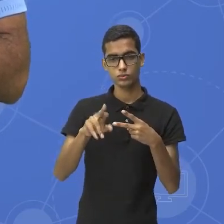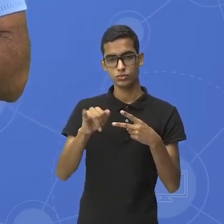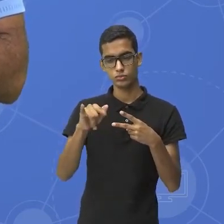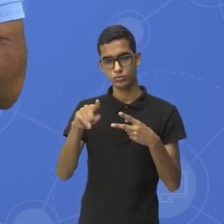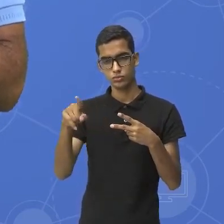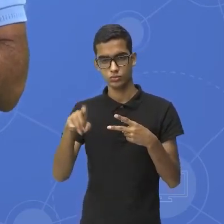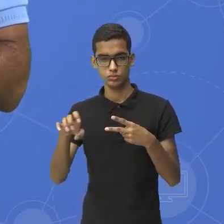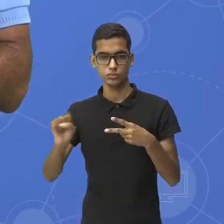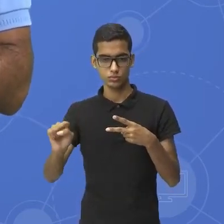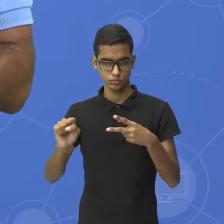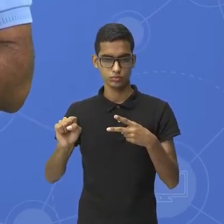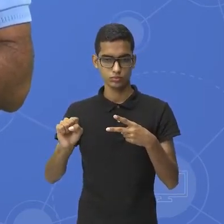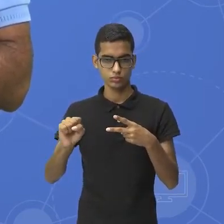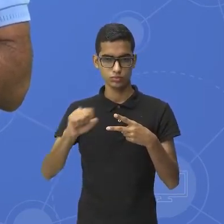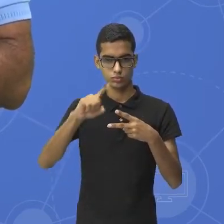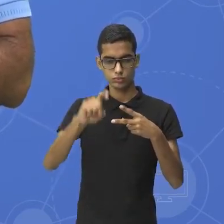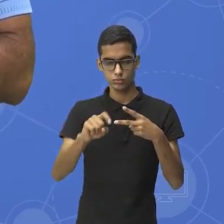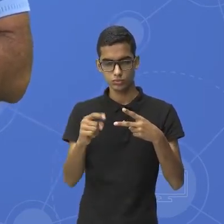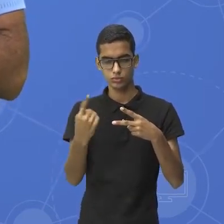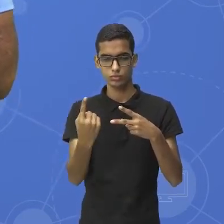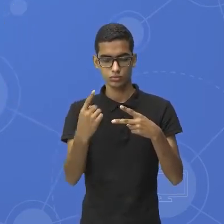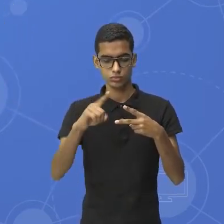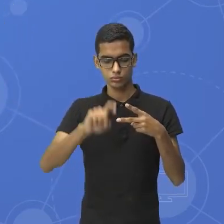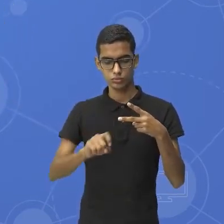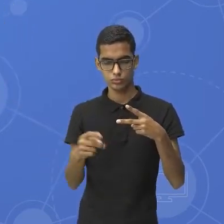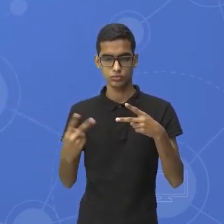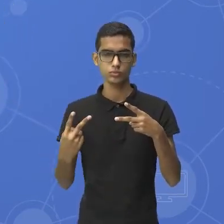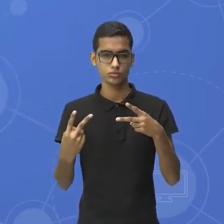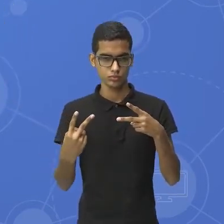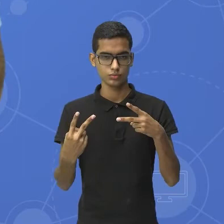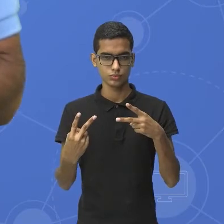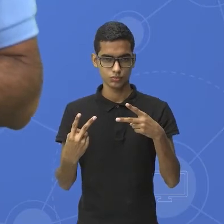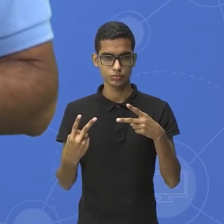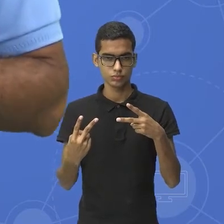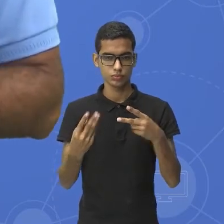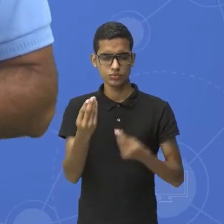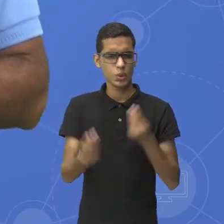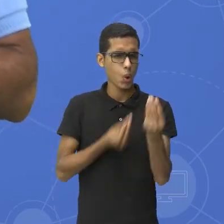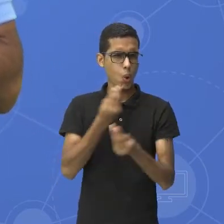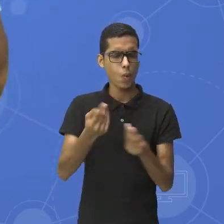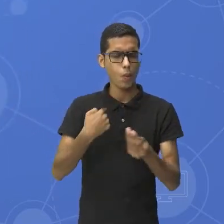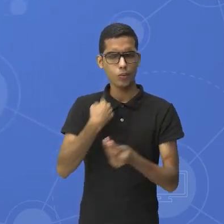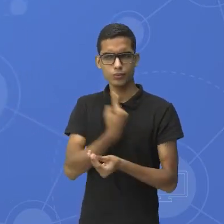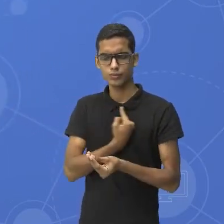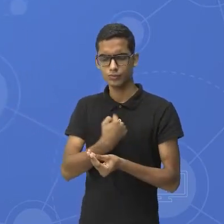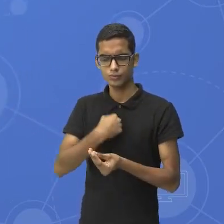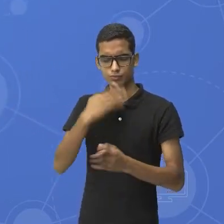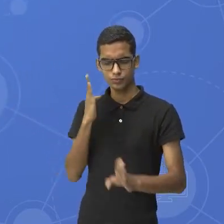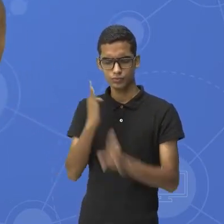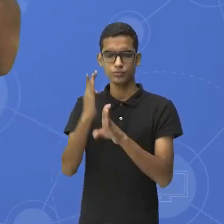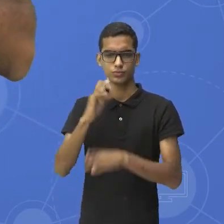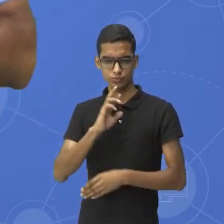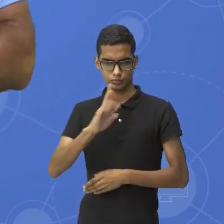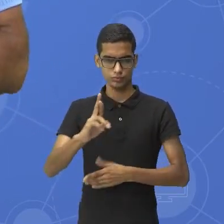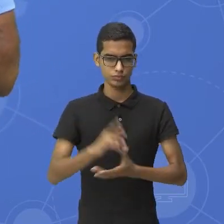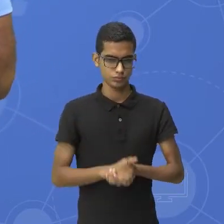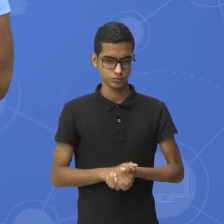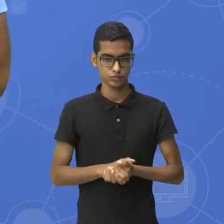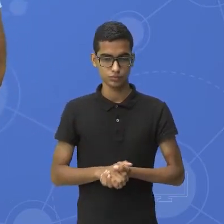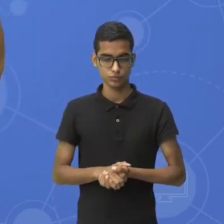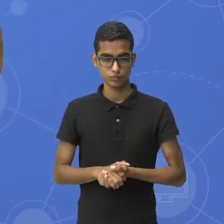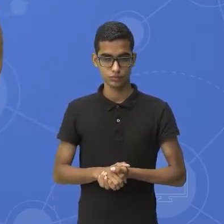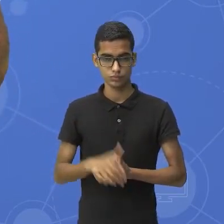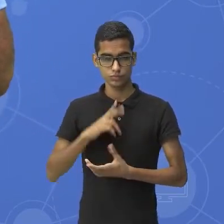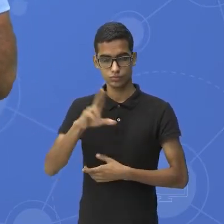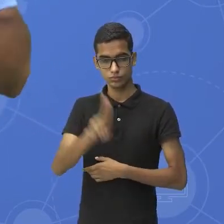respostas, x1 e x2. Professor, como é que eu faço para encontrar essas respostas, então? Nós vamos usar a